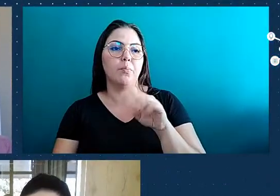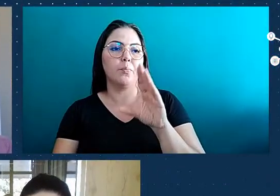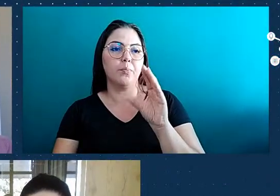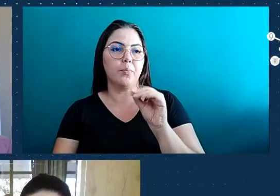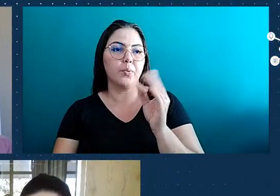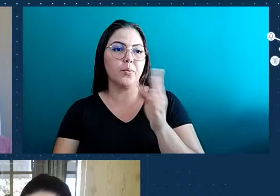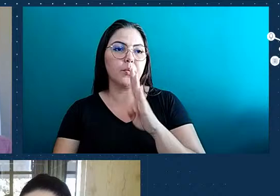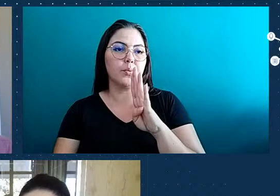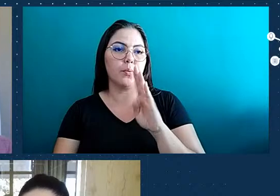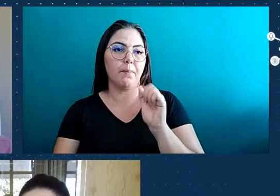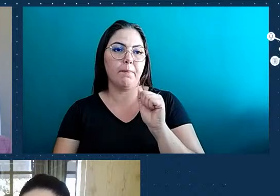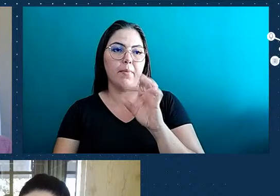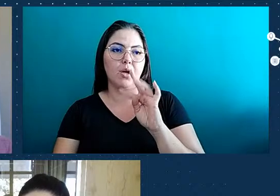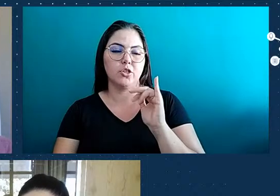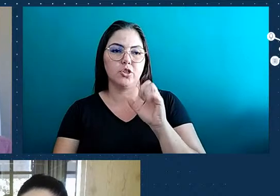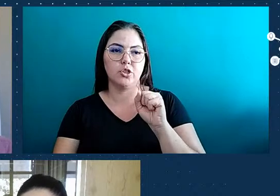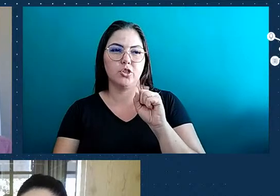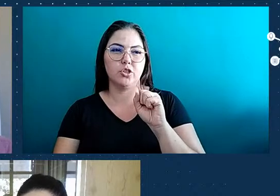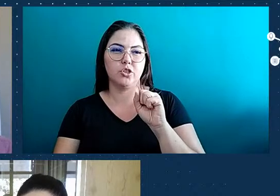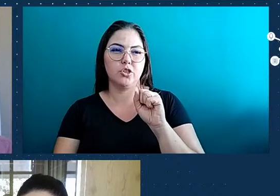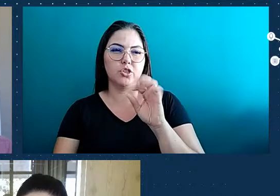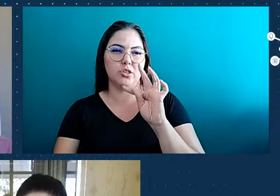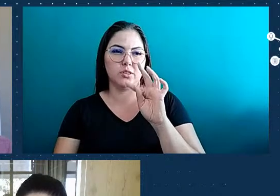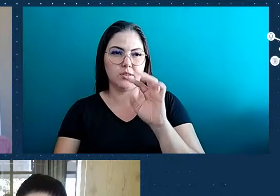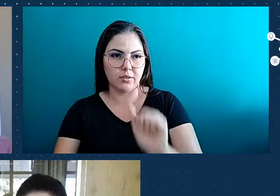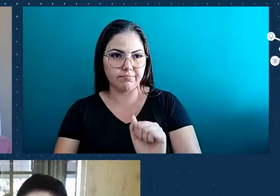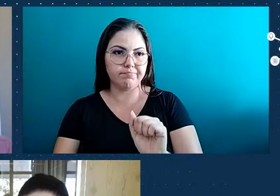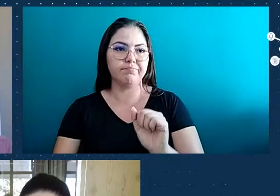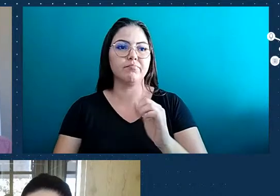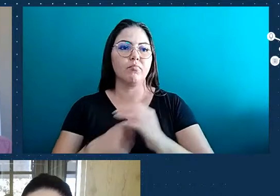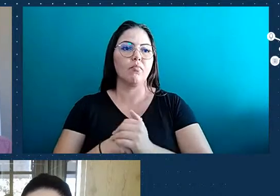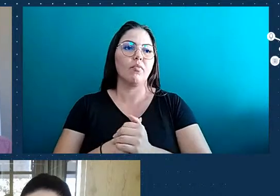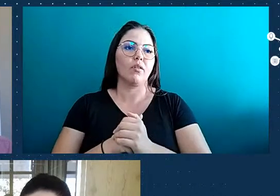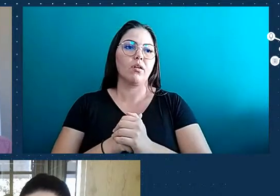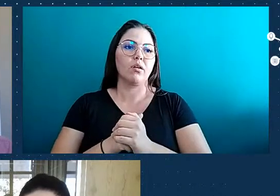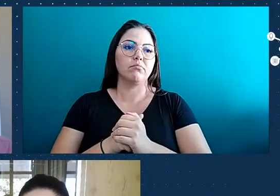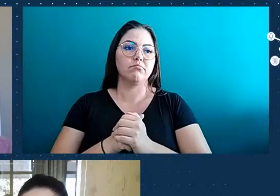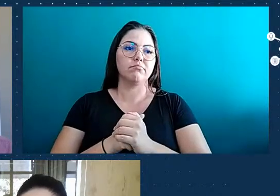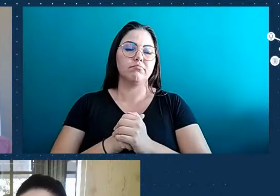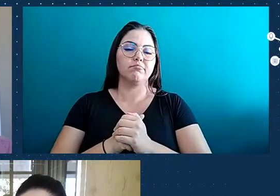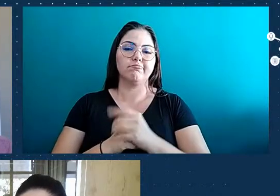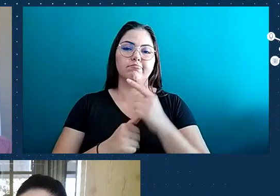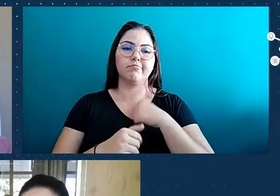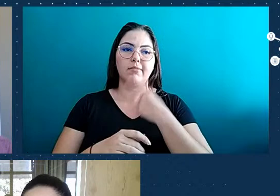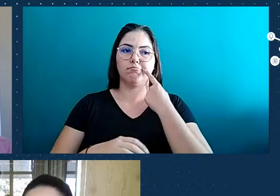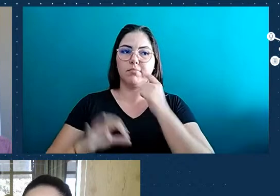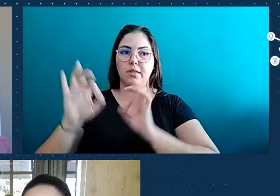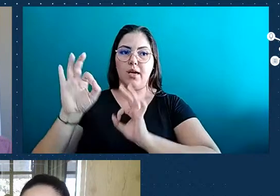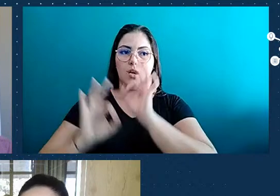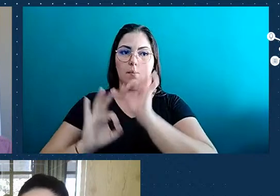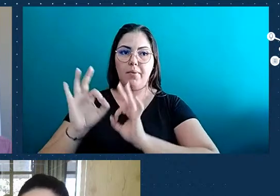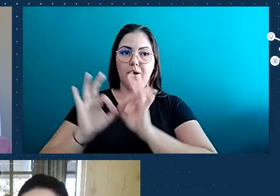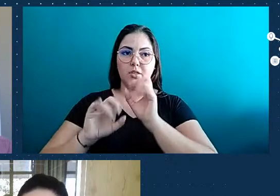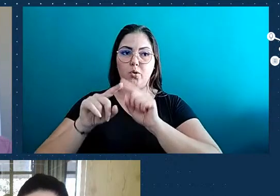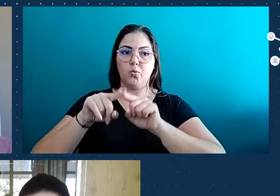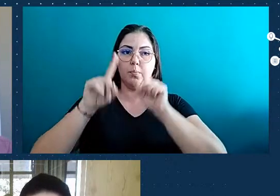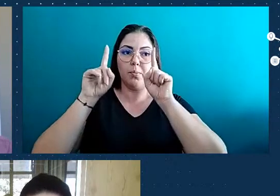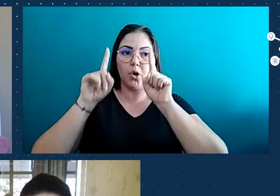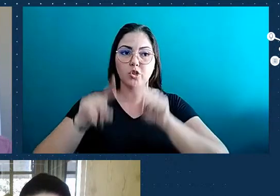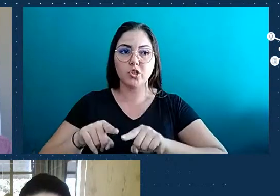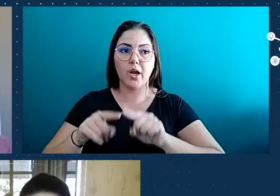um projeto ligado diretamente a uma das linhas de pesquisa do programa de mestrado? Ou podemos propor algo não tão